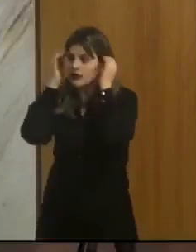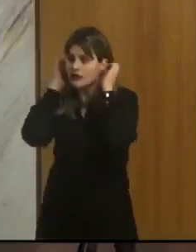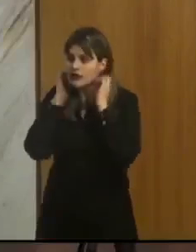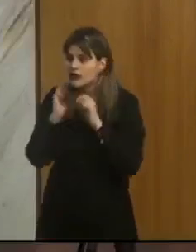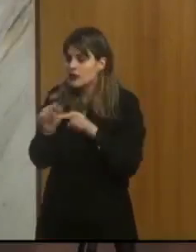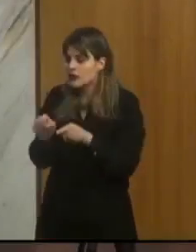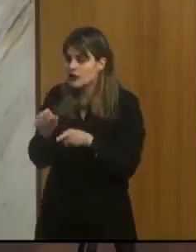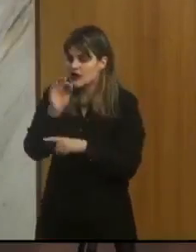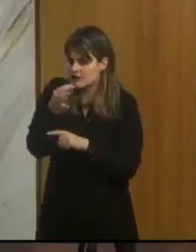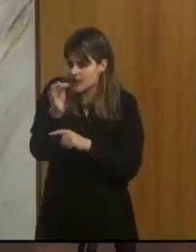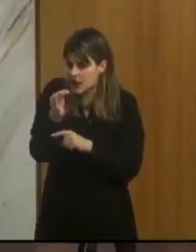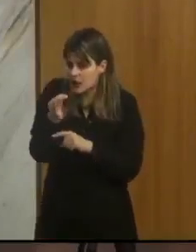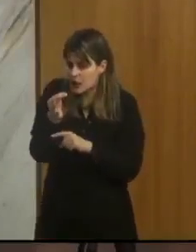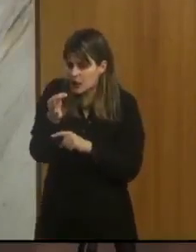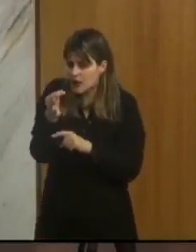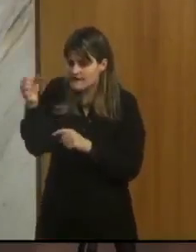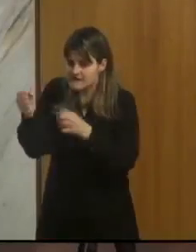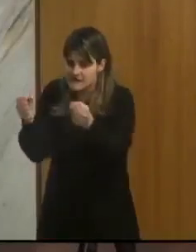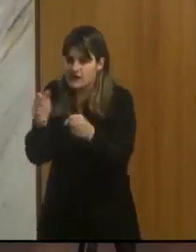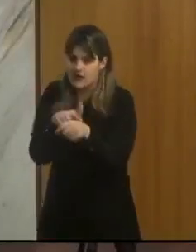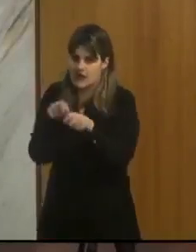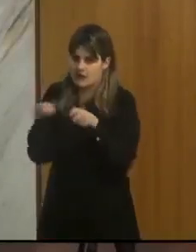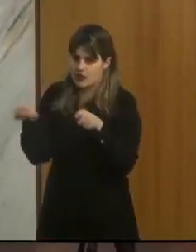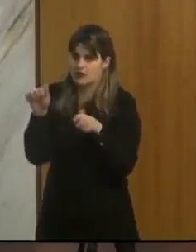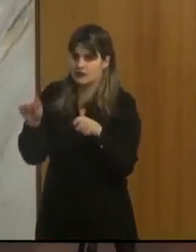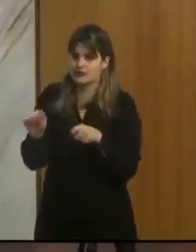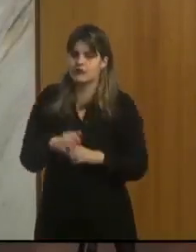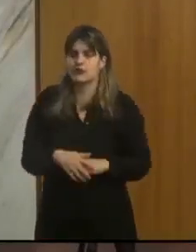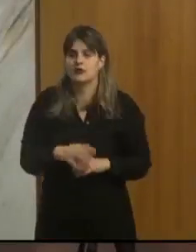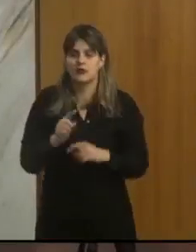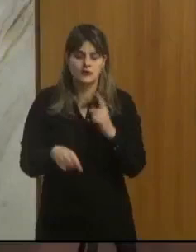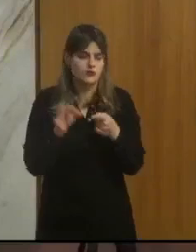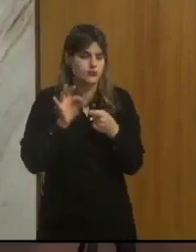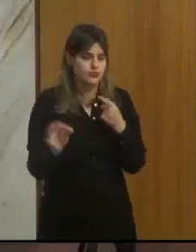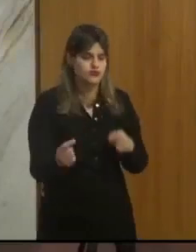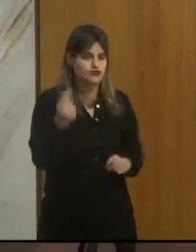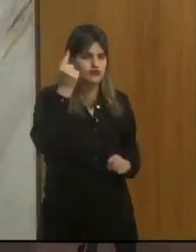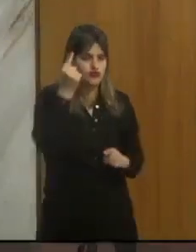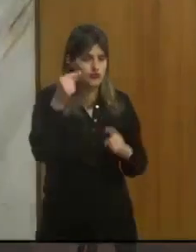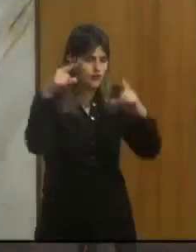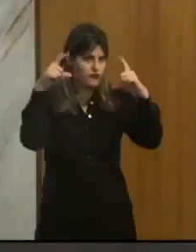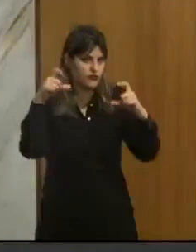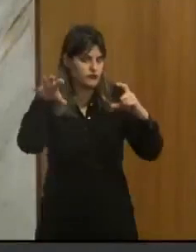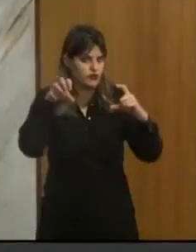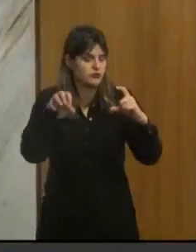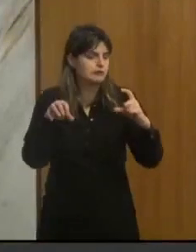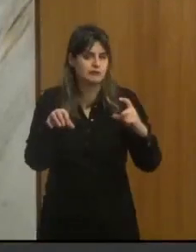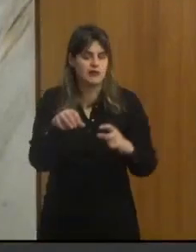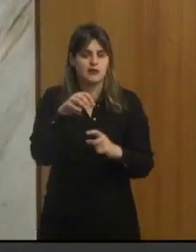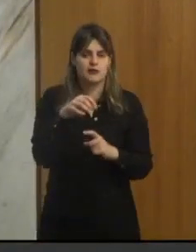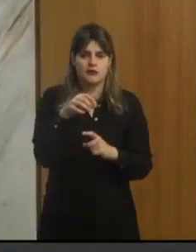o ferro forjado, que terá sido da época. E depois tem um pormenor que nos apanha nesta fotografia, que é uma